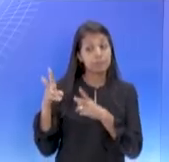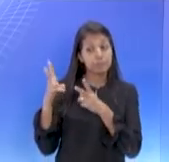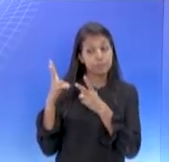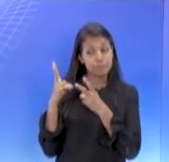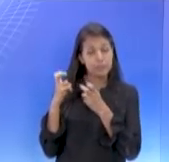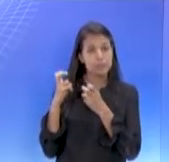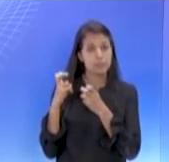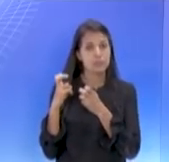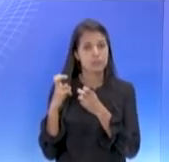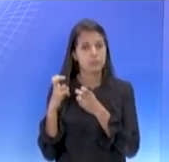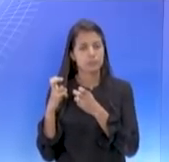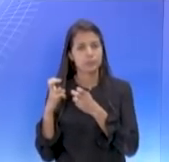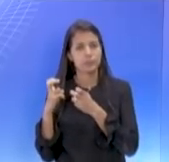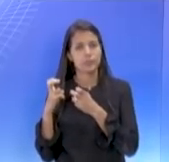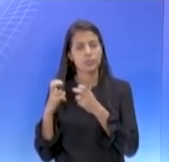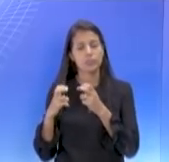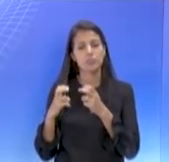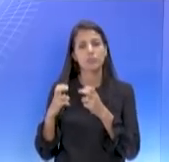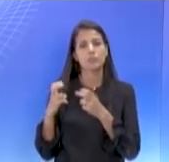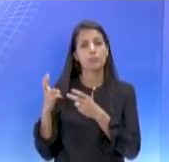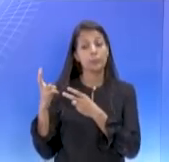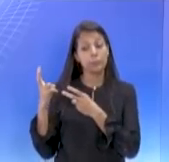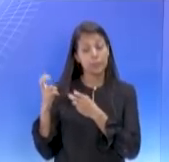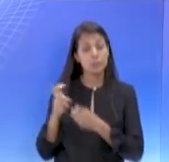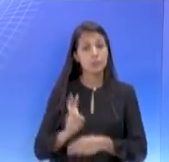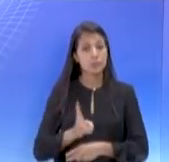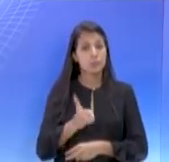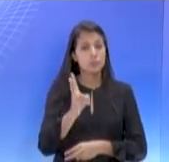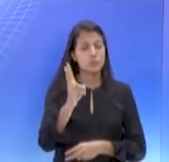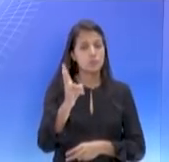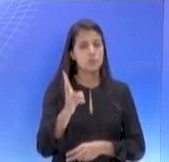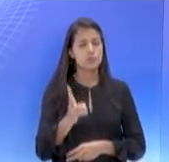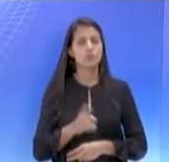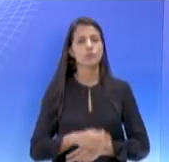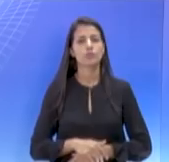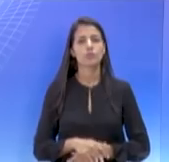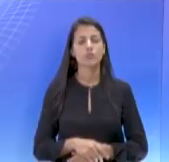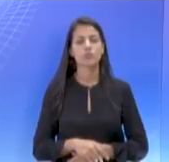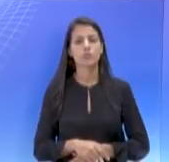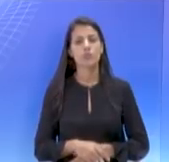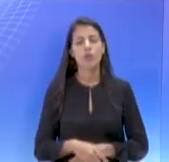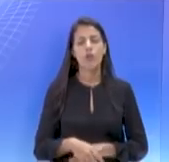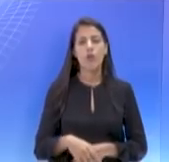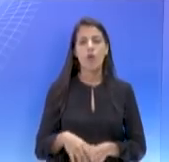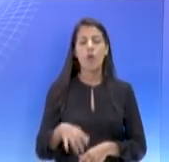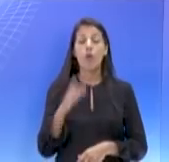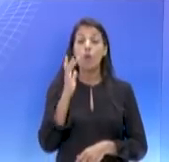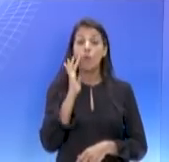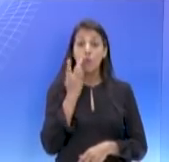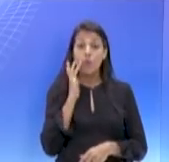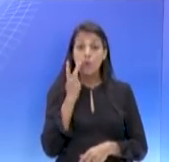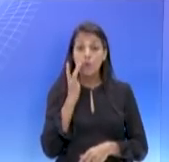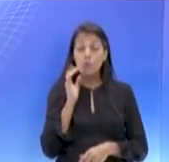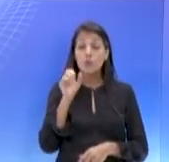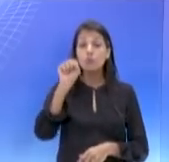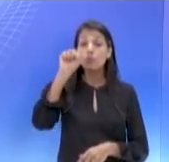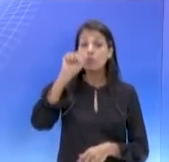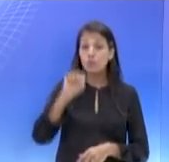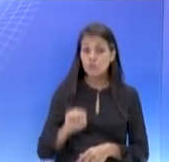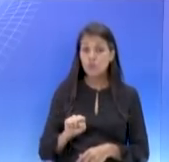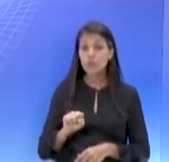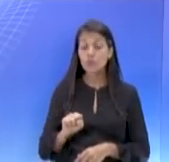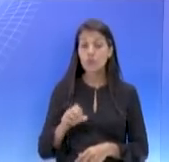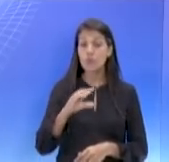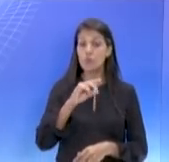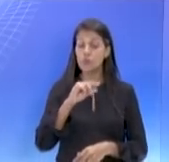cultural de Tombuctu pode ser percebida por meio de um velho provérbio. Continua a questão. O sal vem do norte,